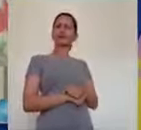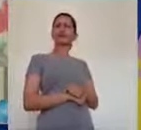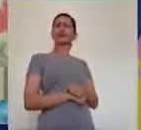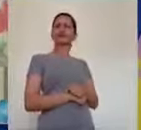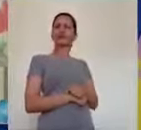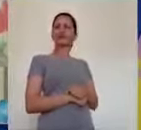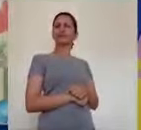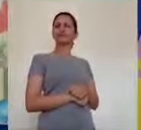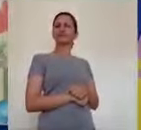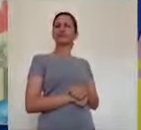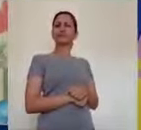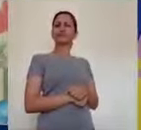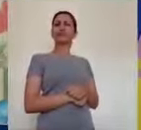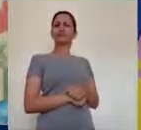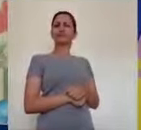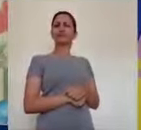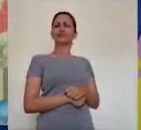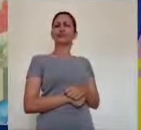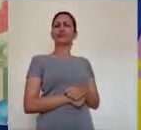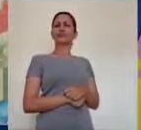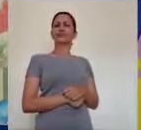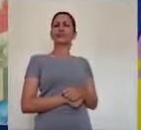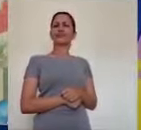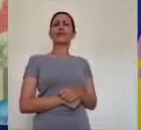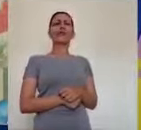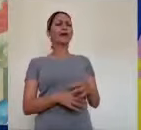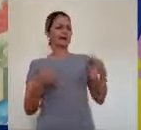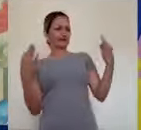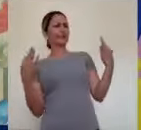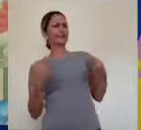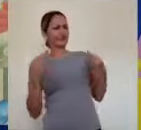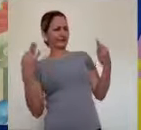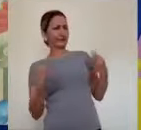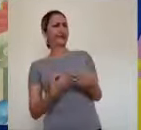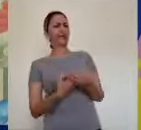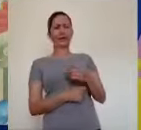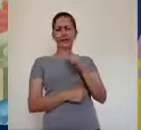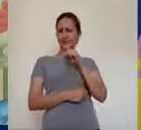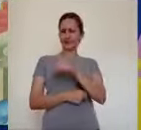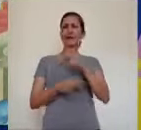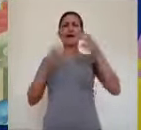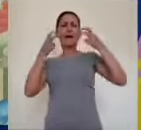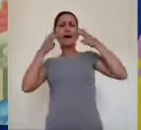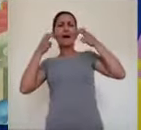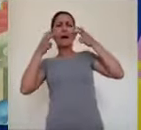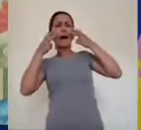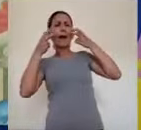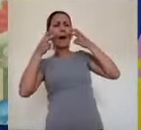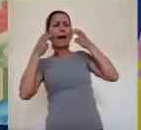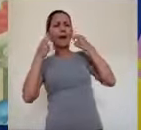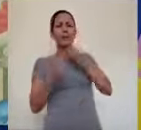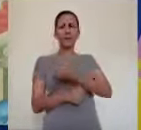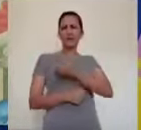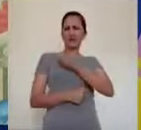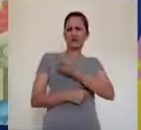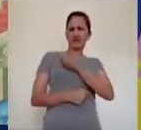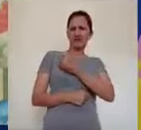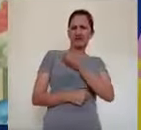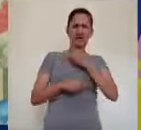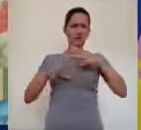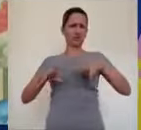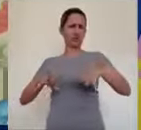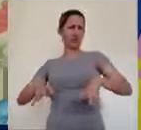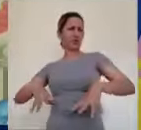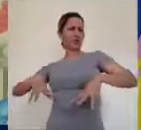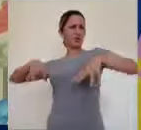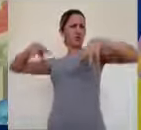ou então a senhora raposa está namorando não fala sete diga